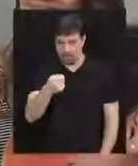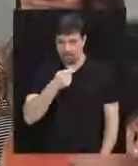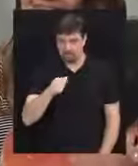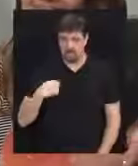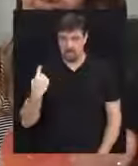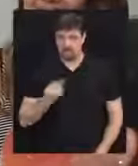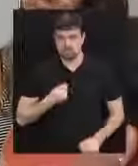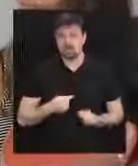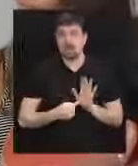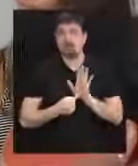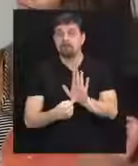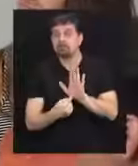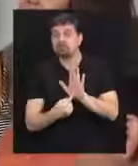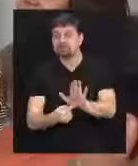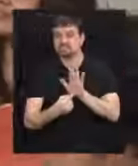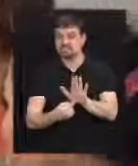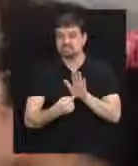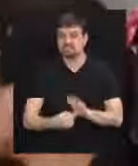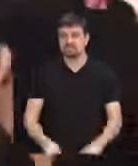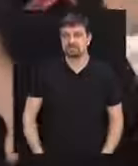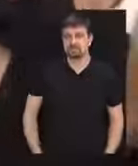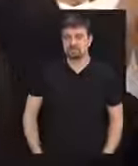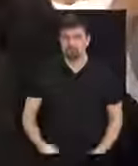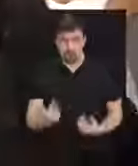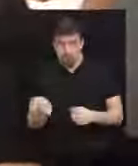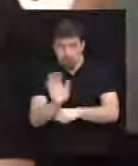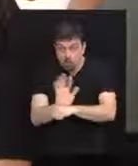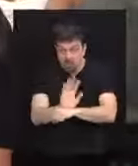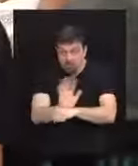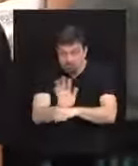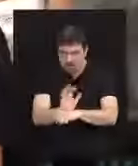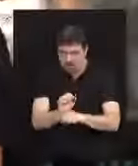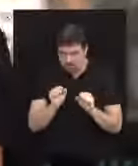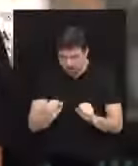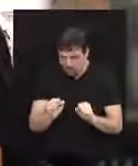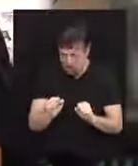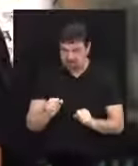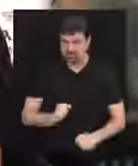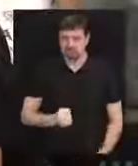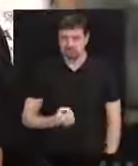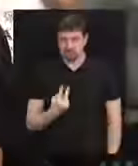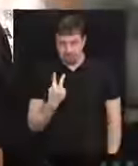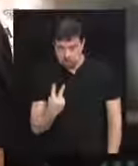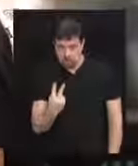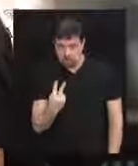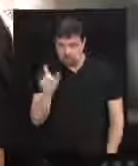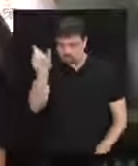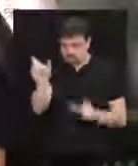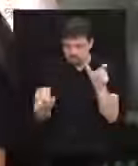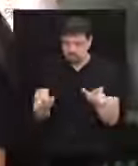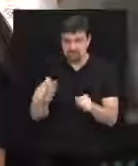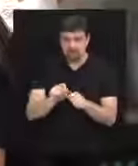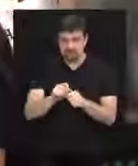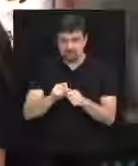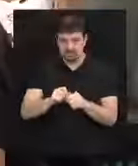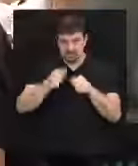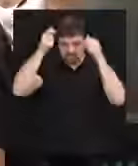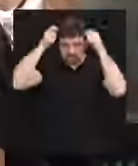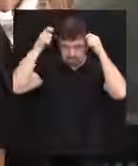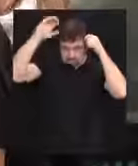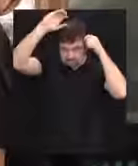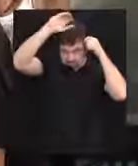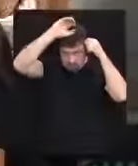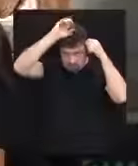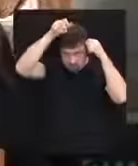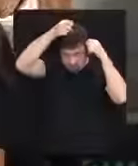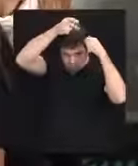matéria aqui, eu vou fazer de um jeito diferente, Gabi. A gente podia fazer uma espécie de um clipe. Porque a gente usou duas pessoas aqui hoje pra gravar com a GoPro, né,